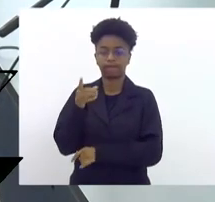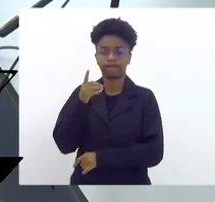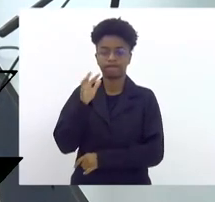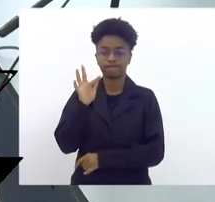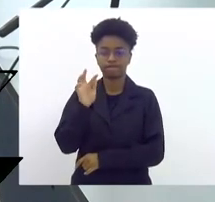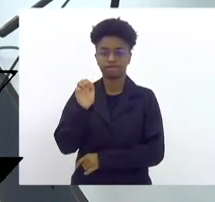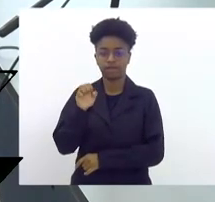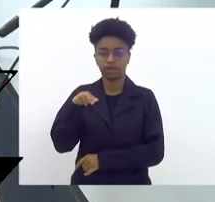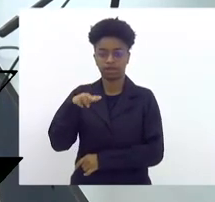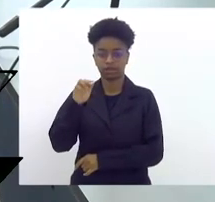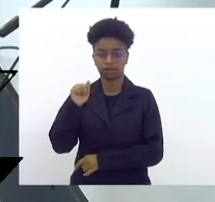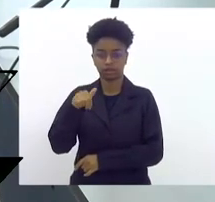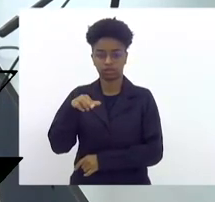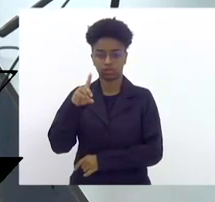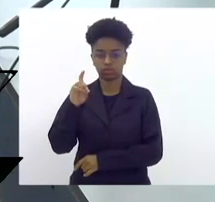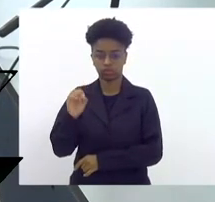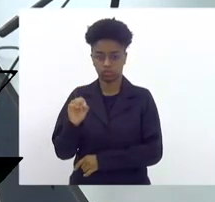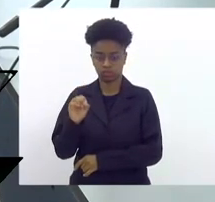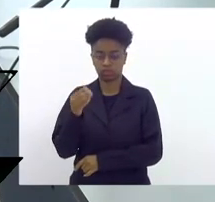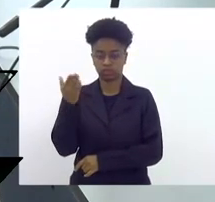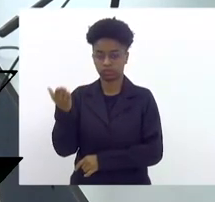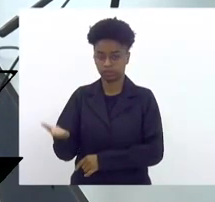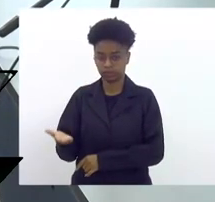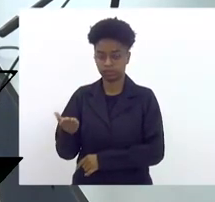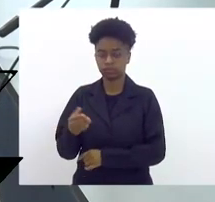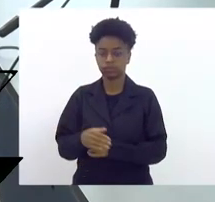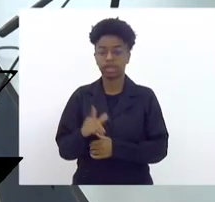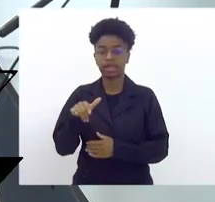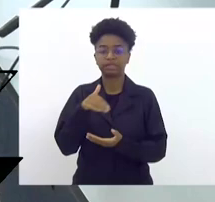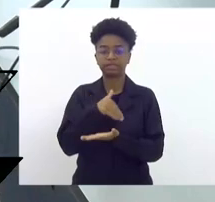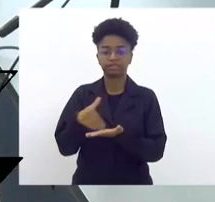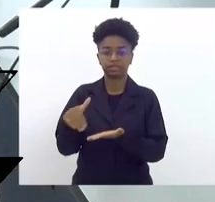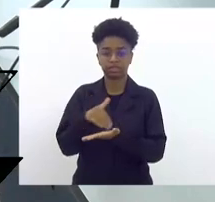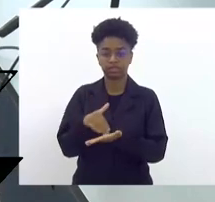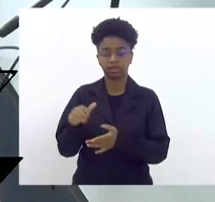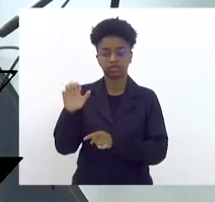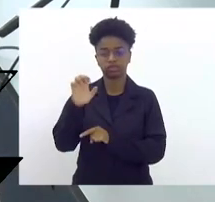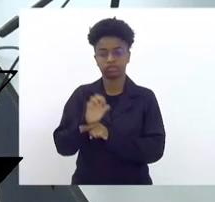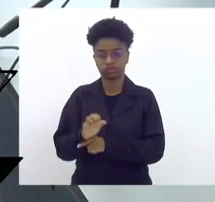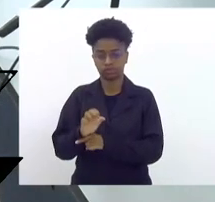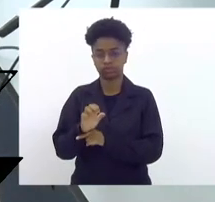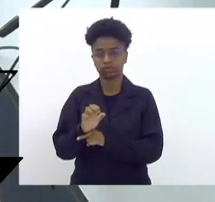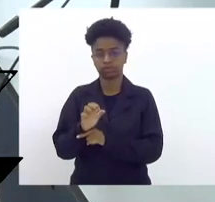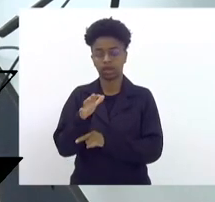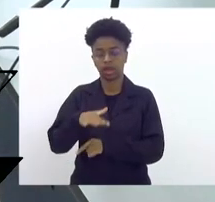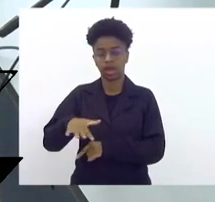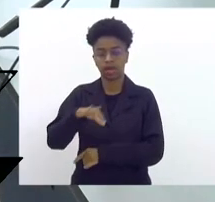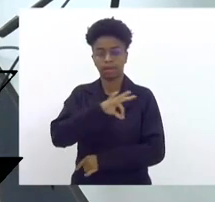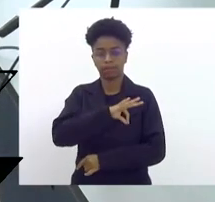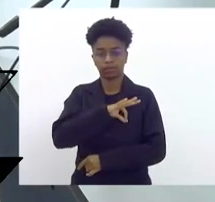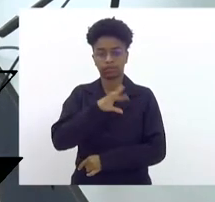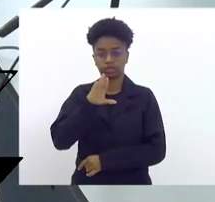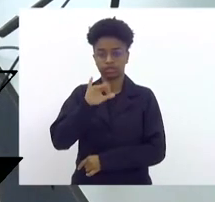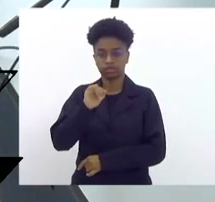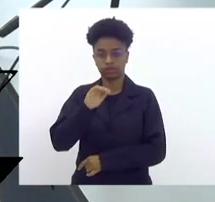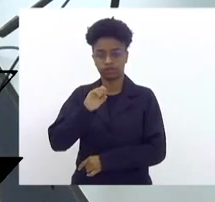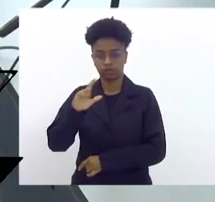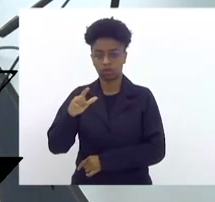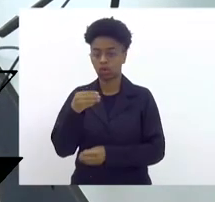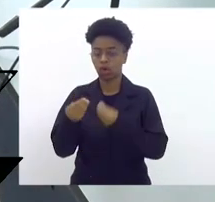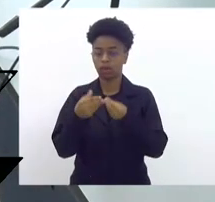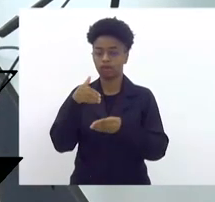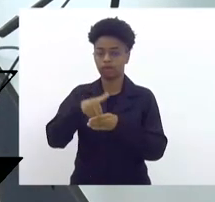Antônio Paes de Andrade Albuquerque que é secretário do estado da Polícia Civil como